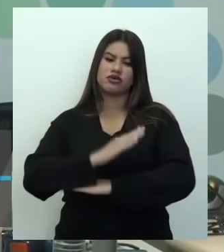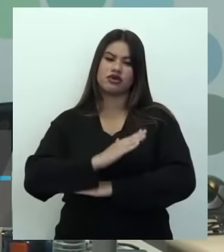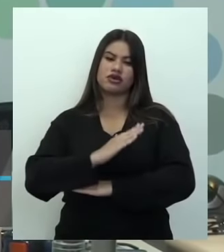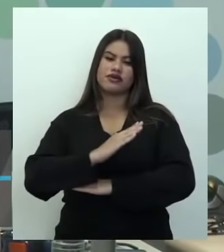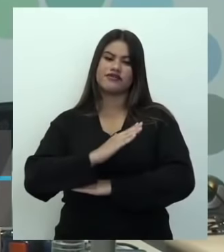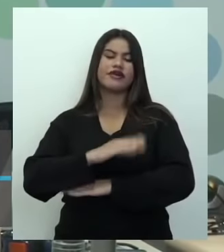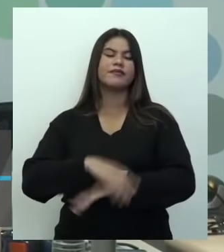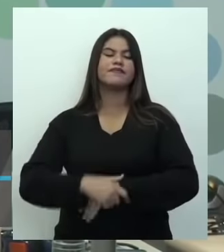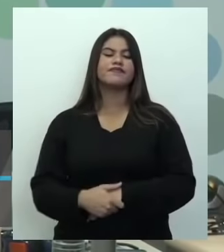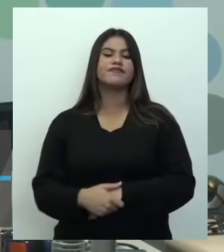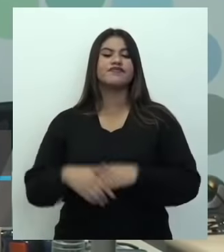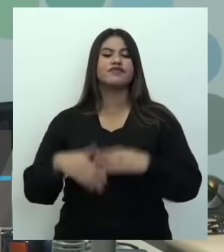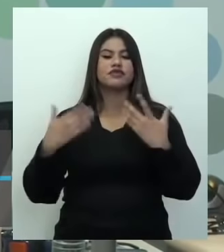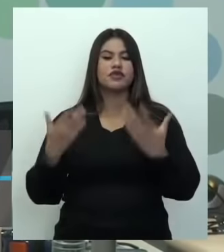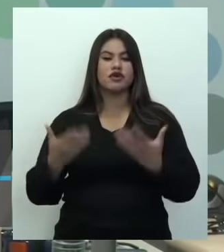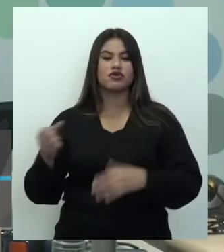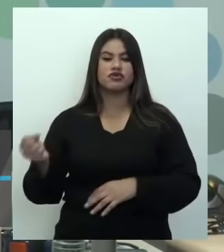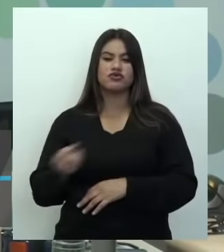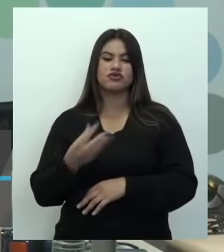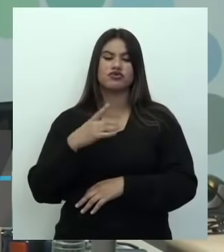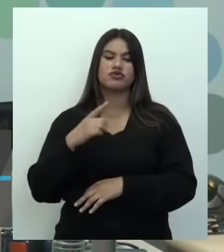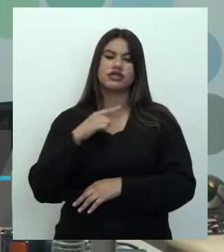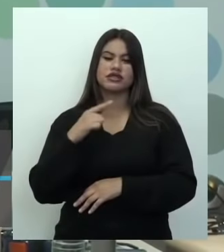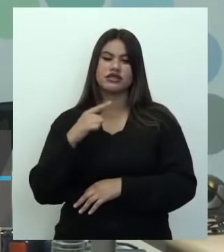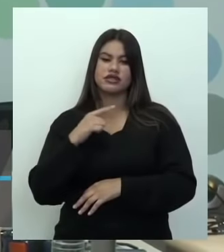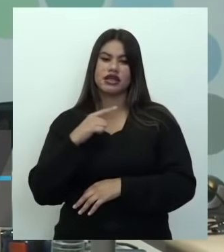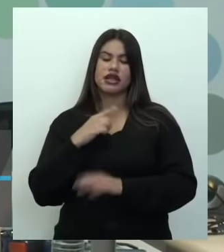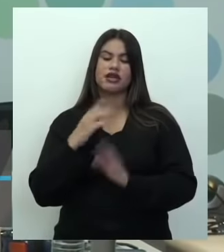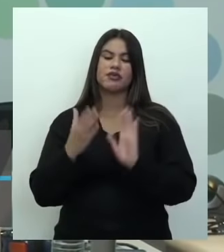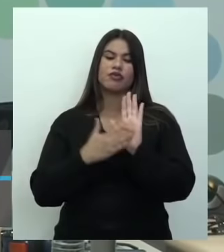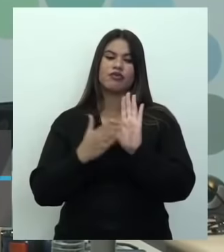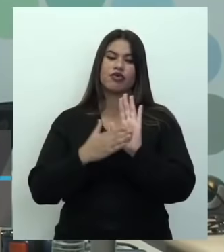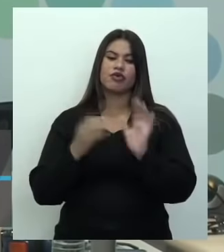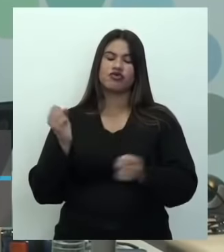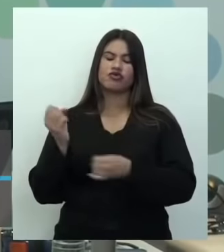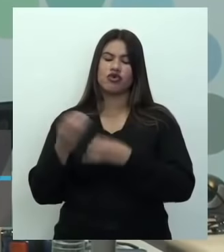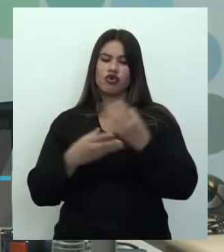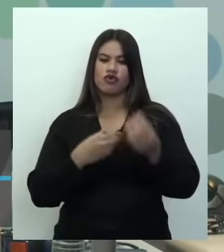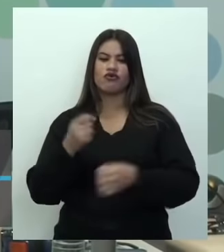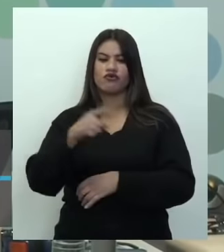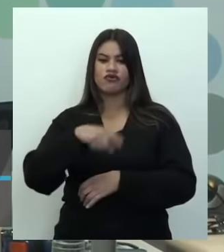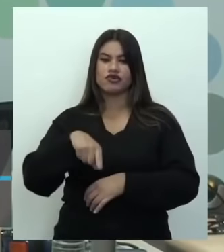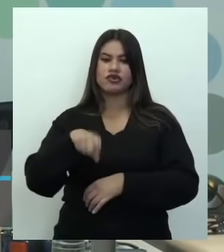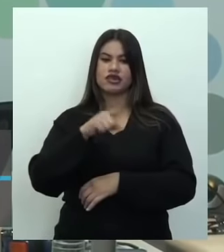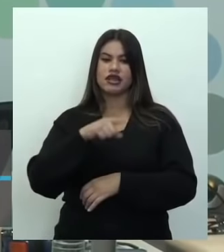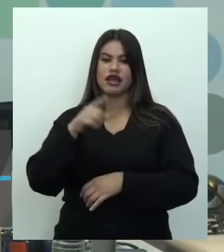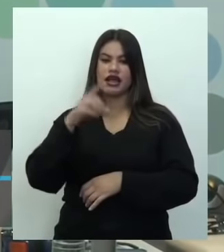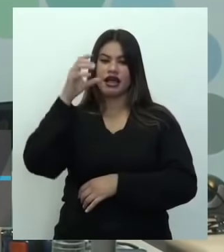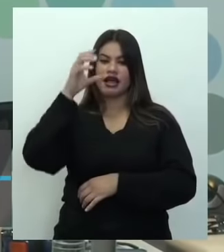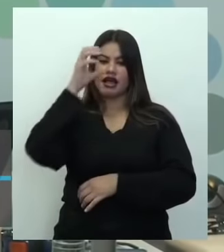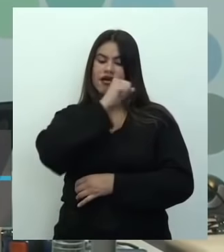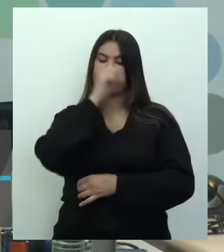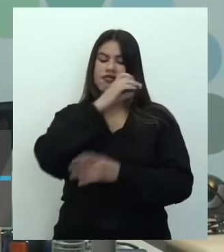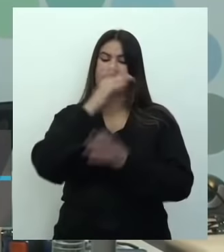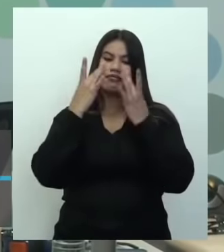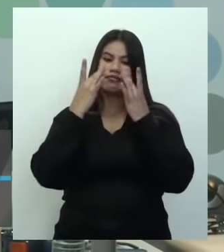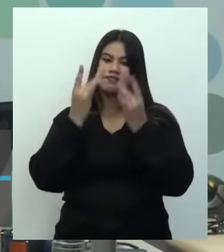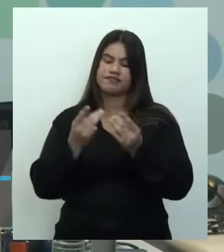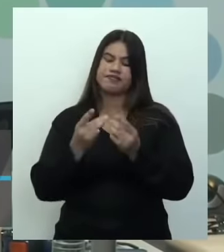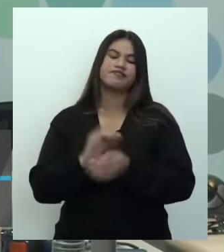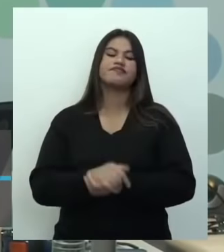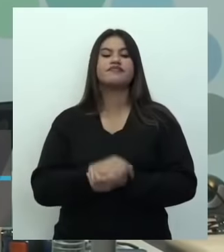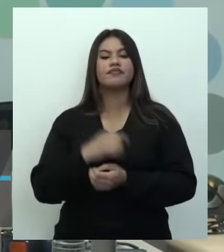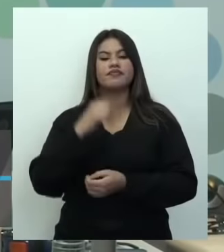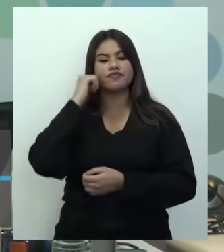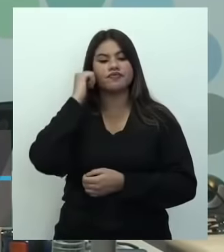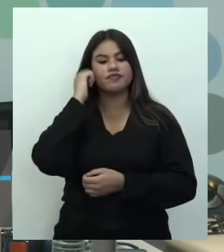uma novidade, a gente trouxe aqui outras propostas hoje, então fiquem atentos e continuem participando. Então, vamos lá para as